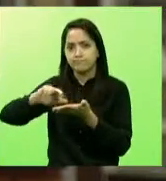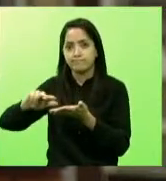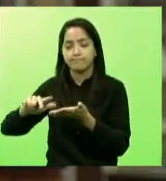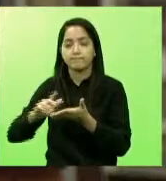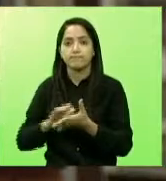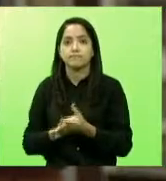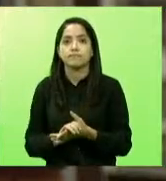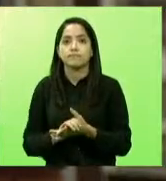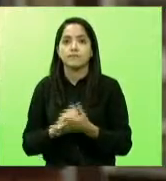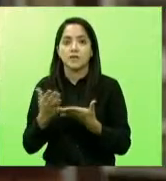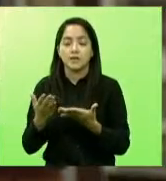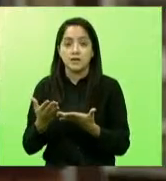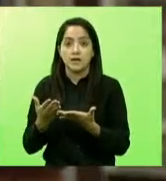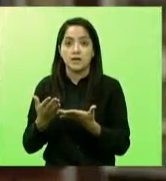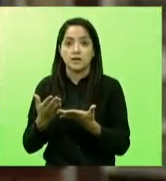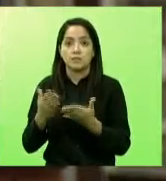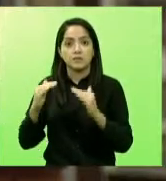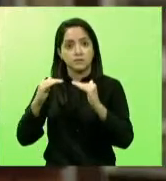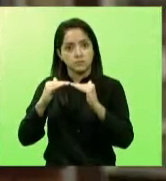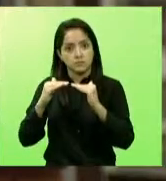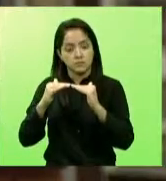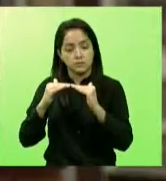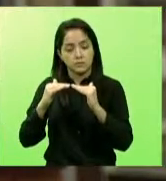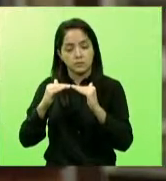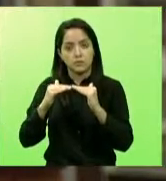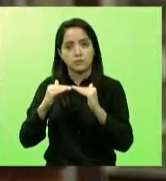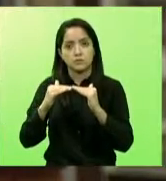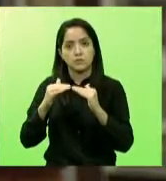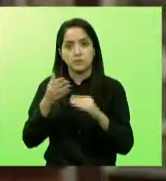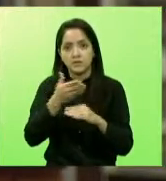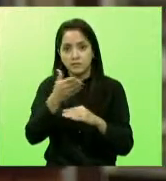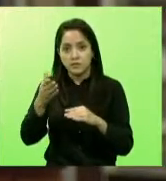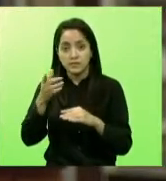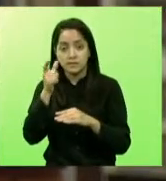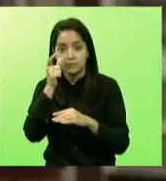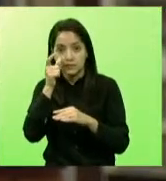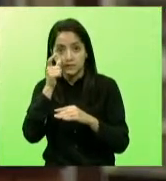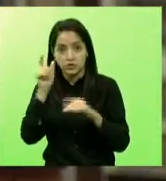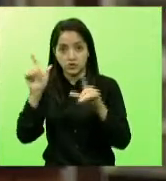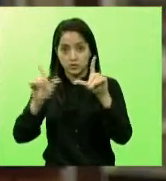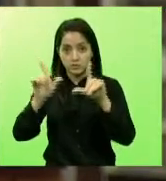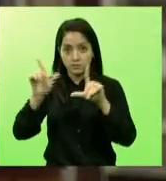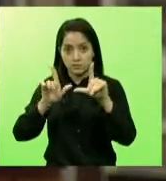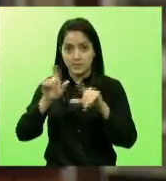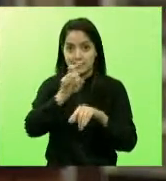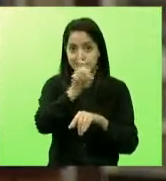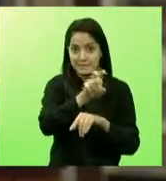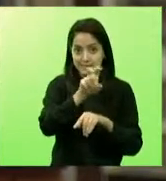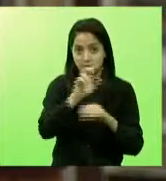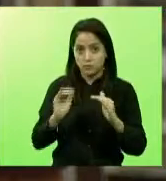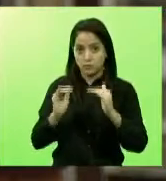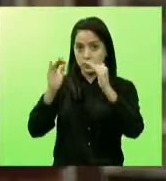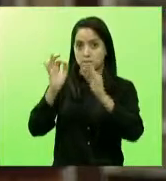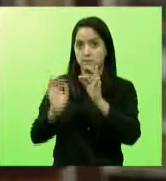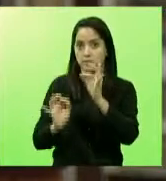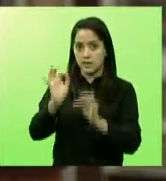né, acaba se chegando a um acordo. Então, para aquele que nos assiste em casa, sabe que aqui nós temos 5